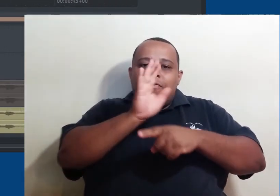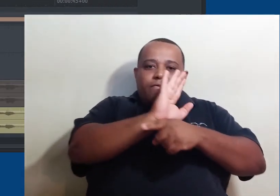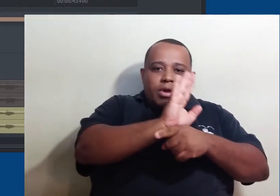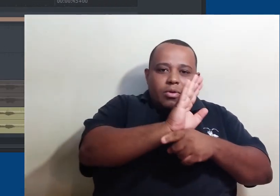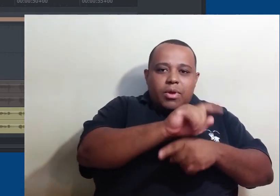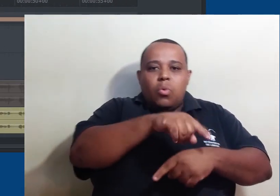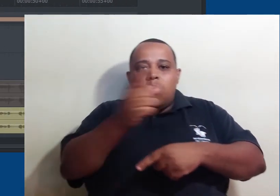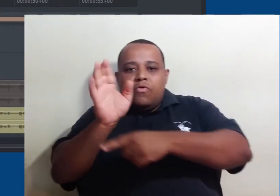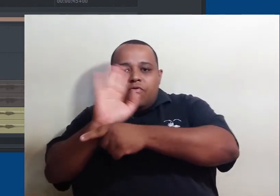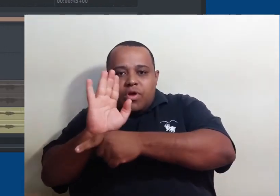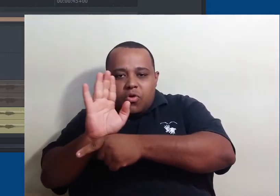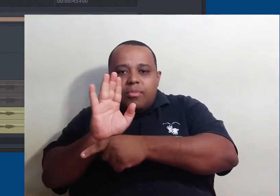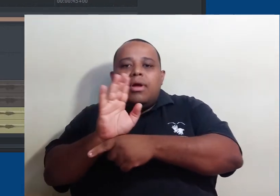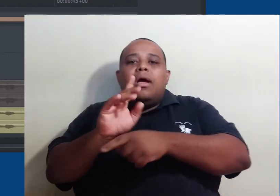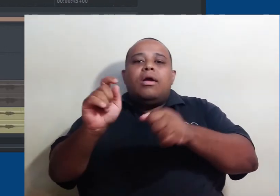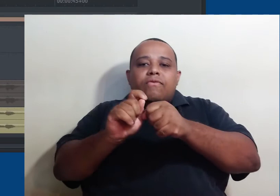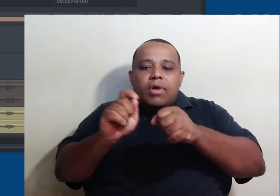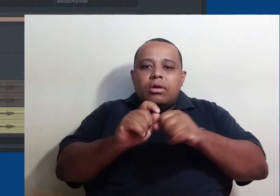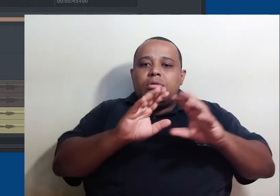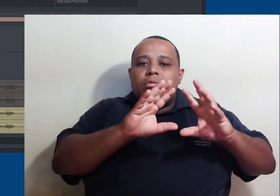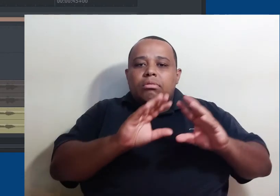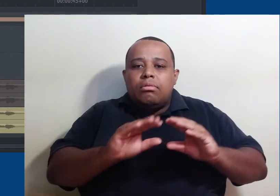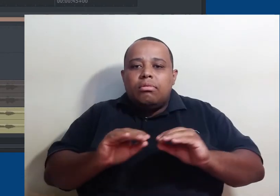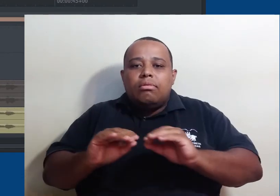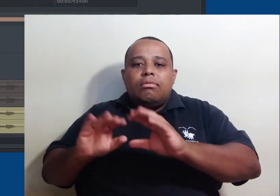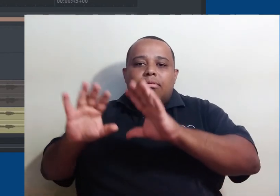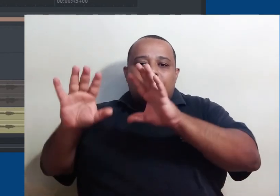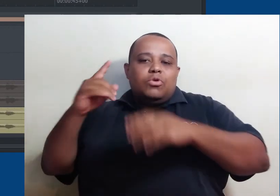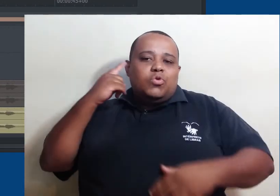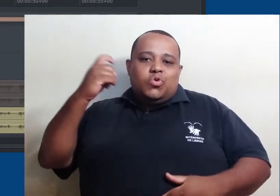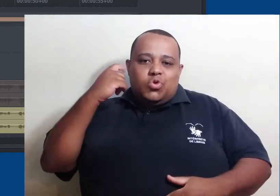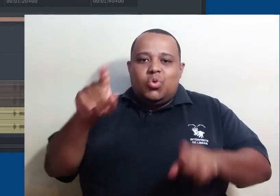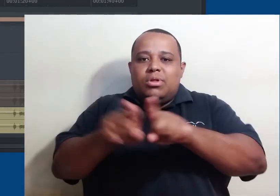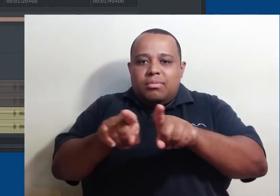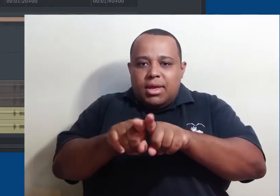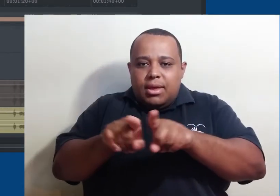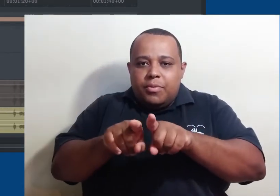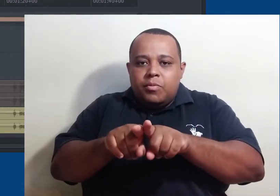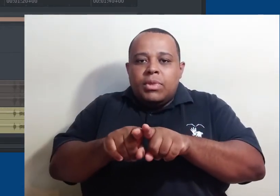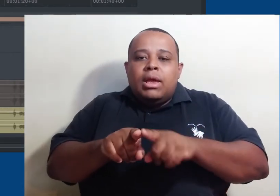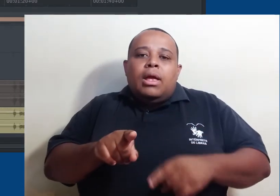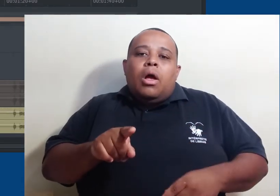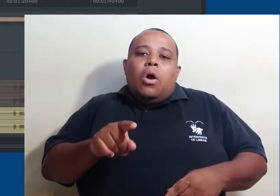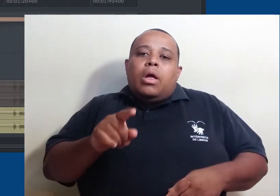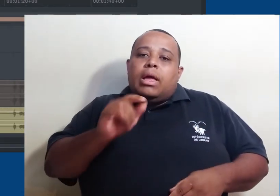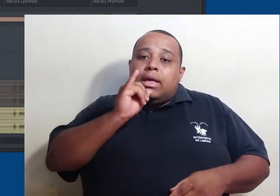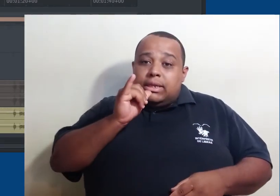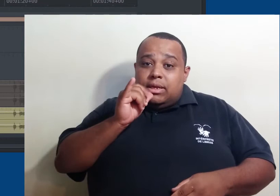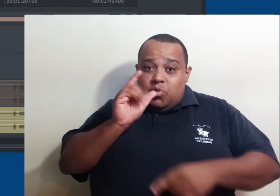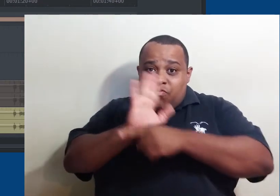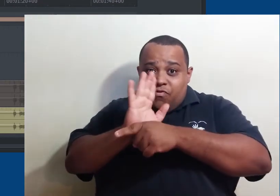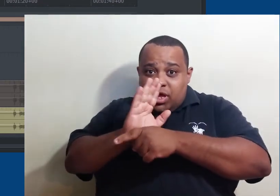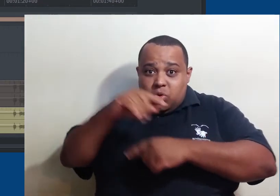bom deixar uma transiçãozinha. No meu caso aqui específico, eu não preciso tanto porque o ambiente que eu gravei estava bem silencioso e eu